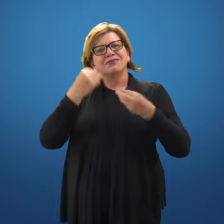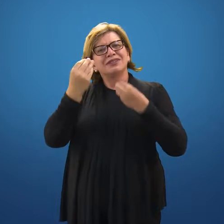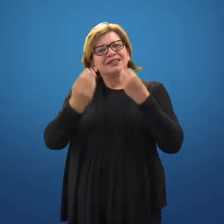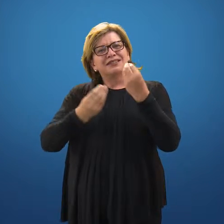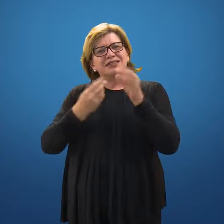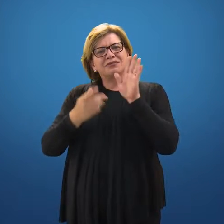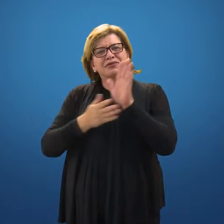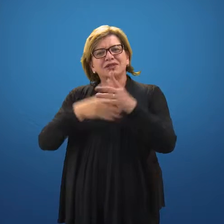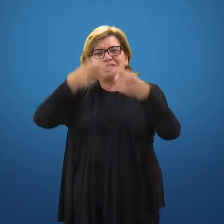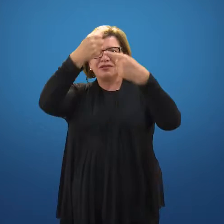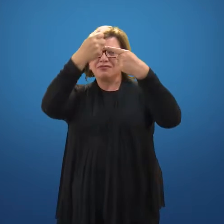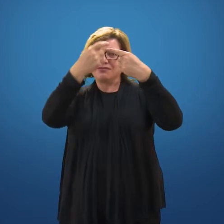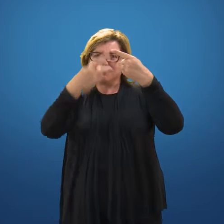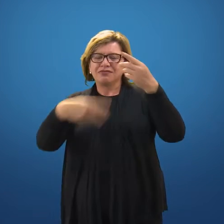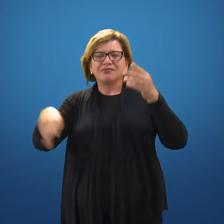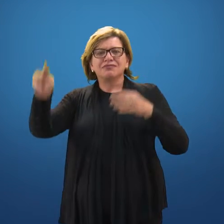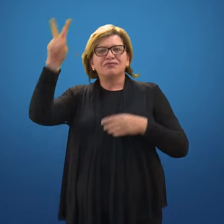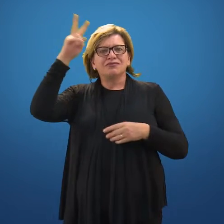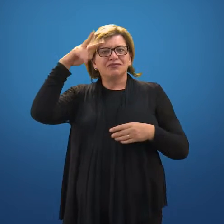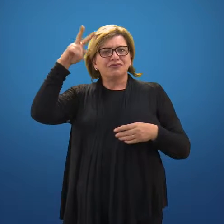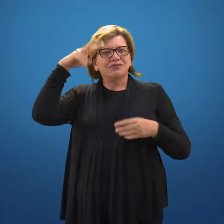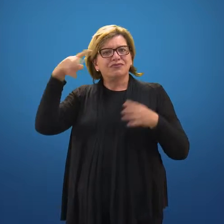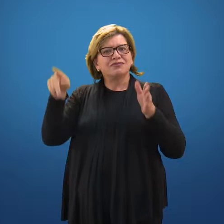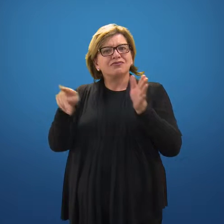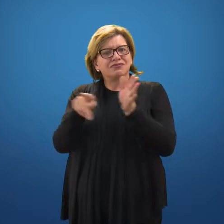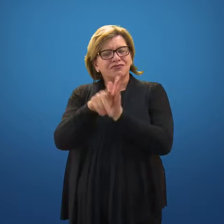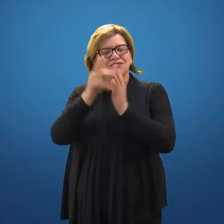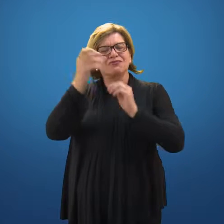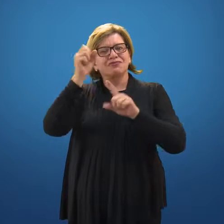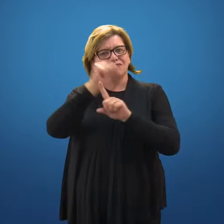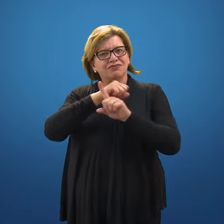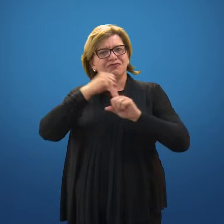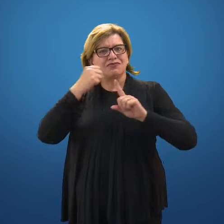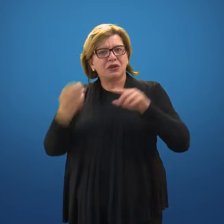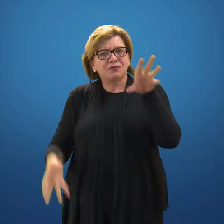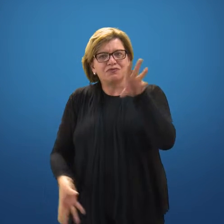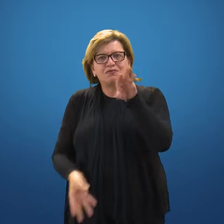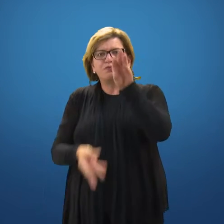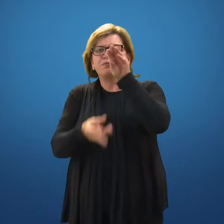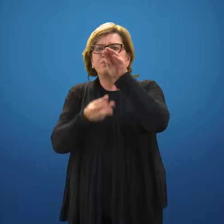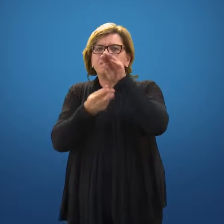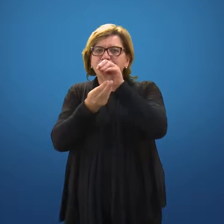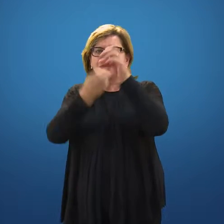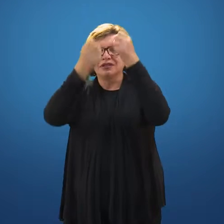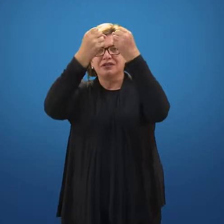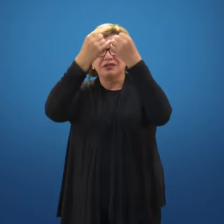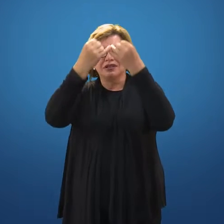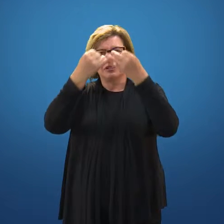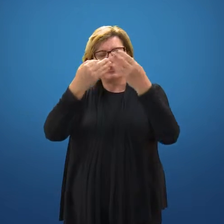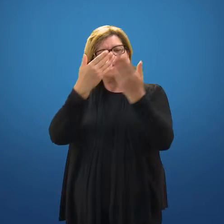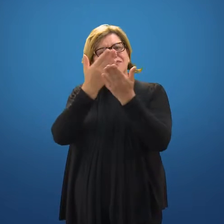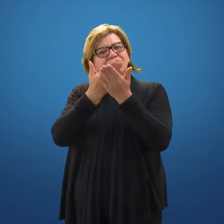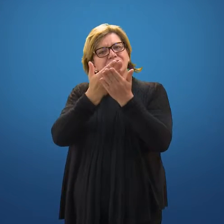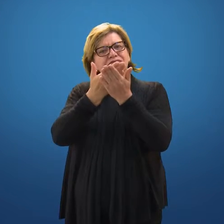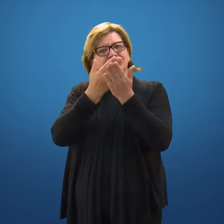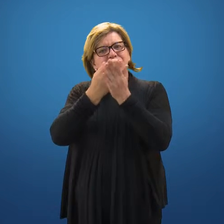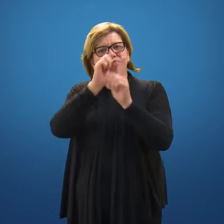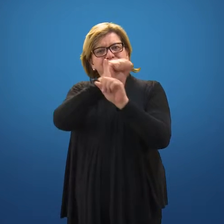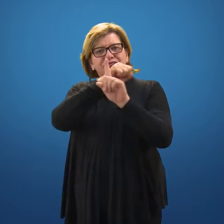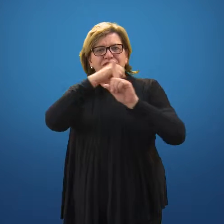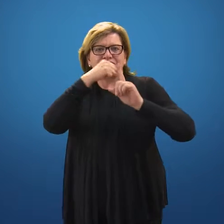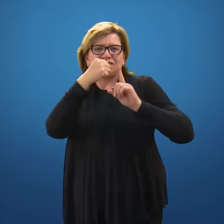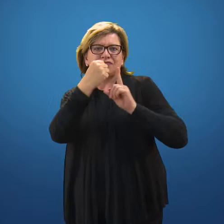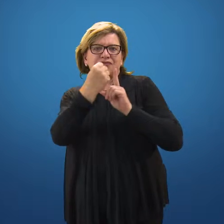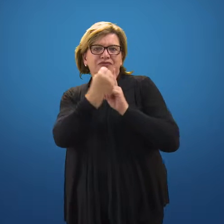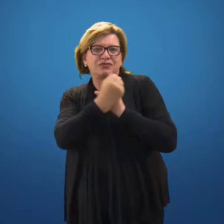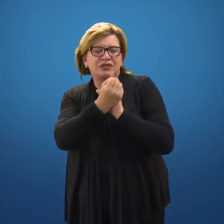alguns aspectos históricos também, de maneira muito resumida, que definiram aí o estudo da sociologia,